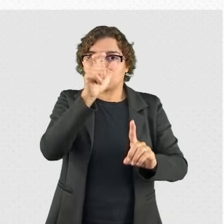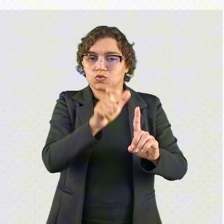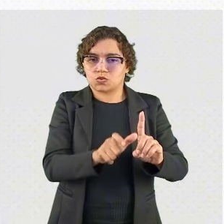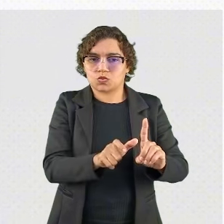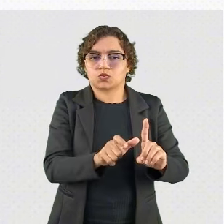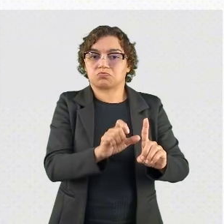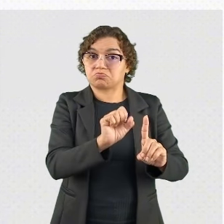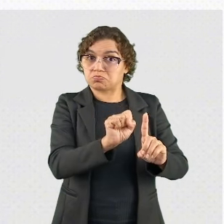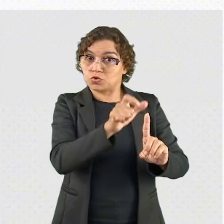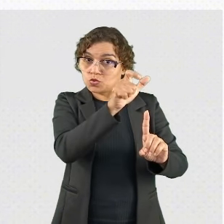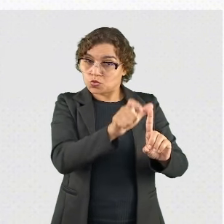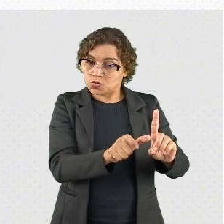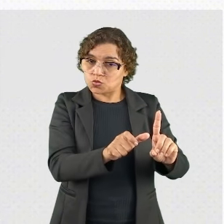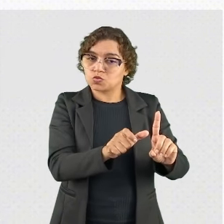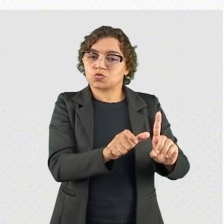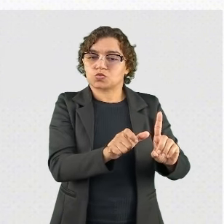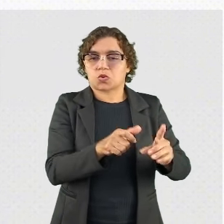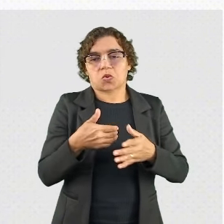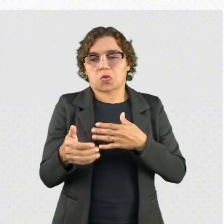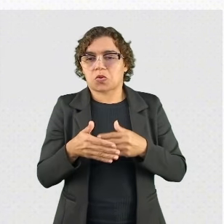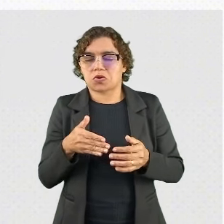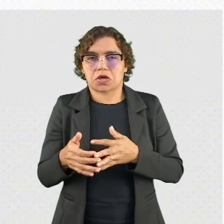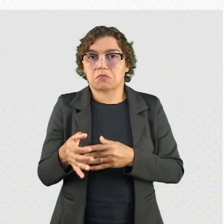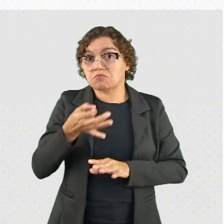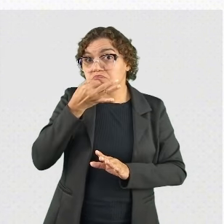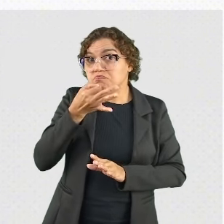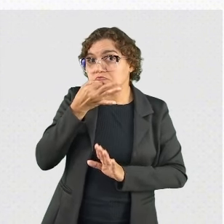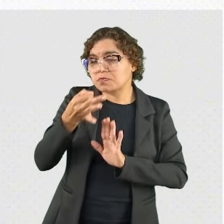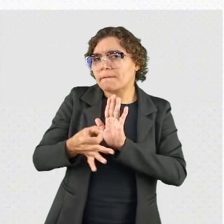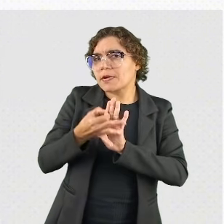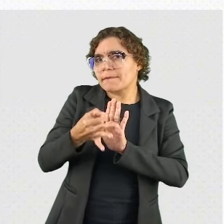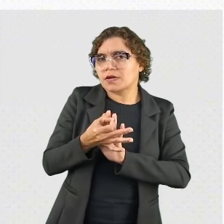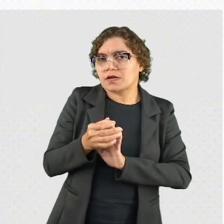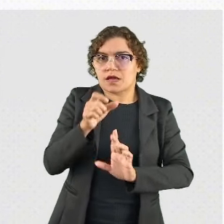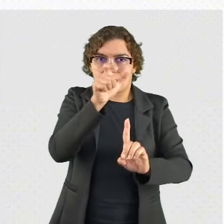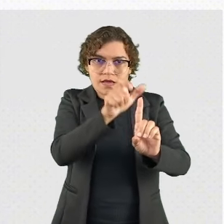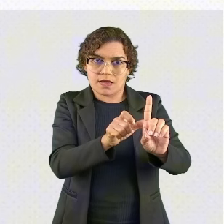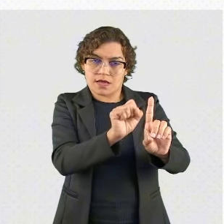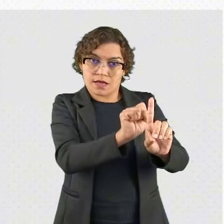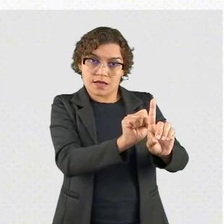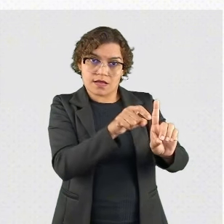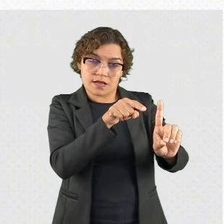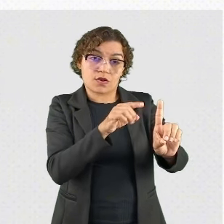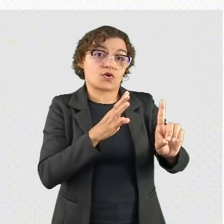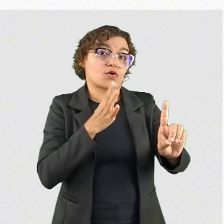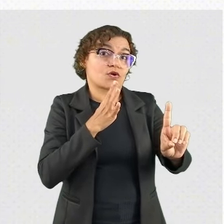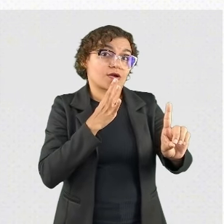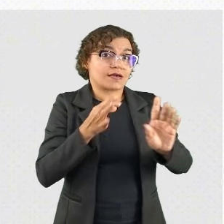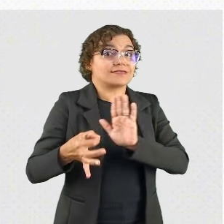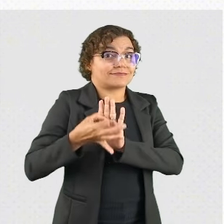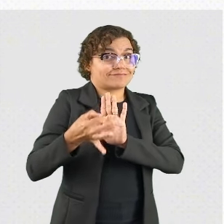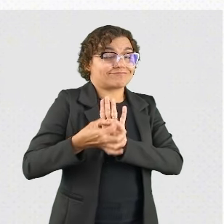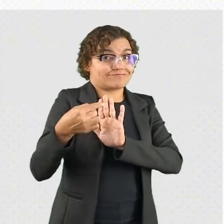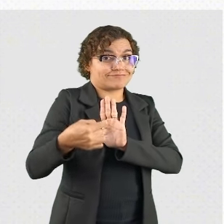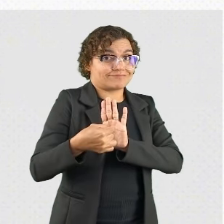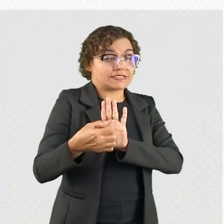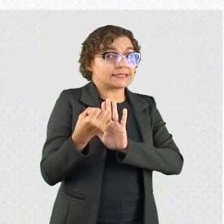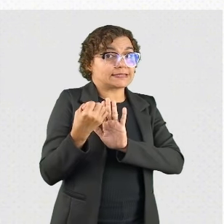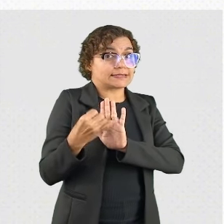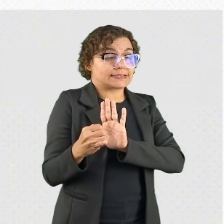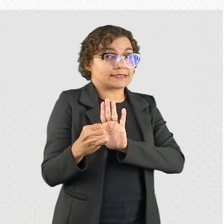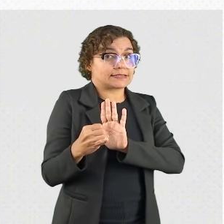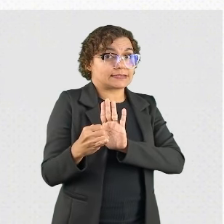qualquer sujeito e para qualquer proposição, S, ele conhece essa proposição se